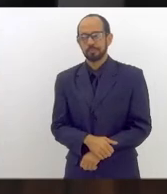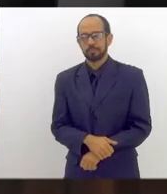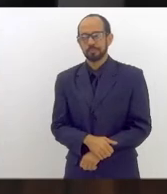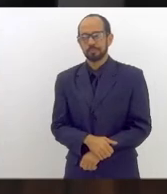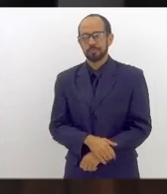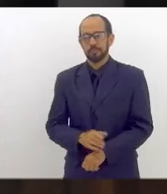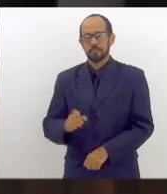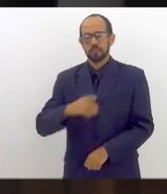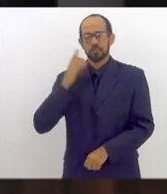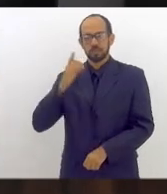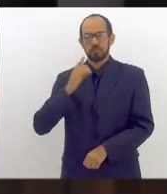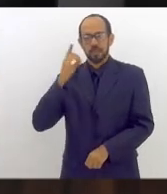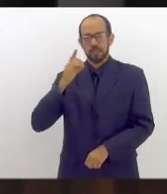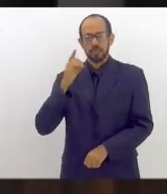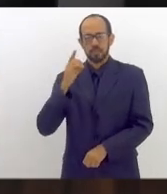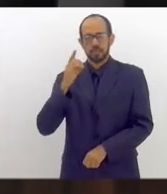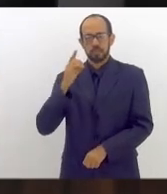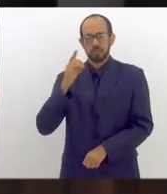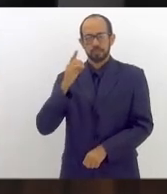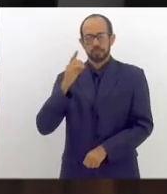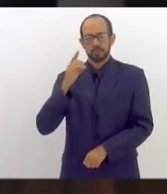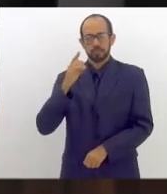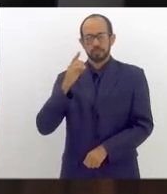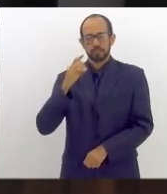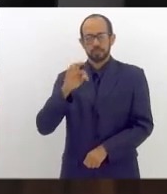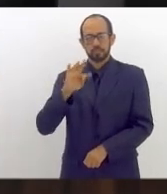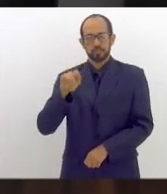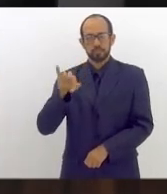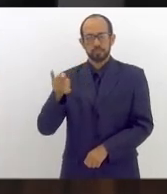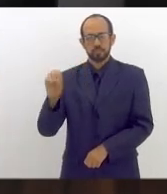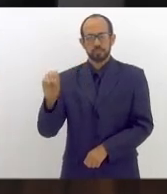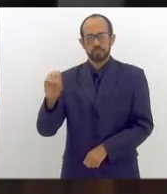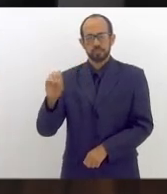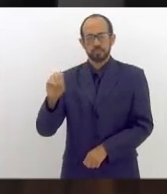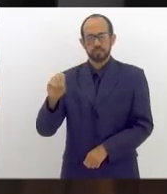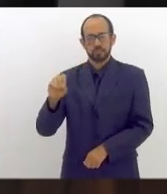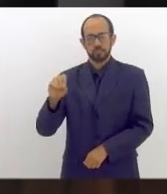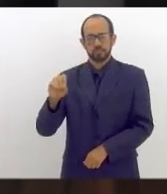Desembargador Fialho Nascimento Filho